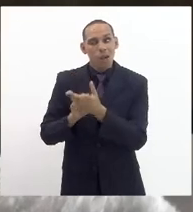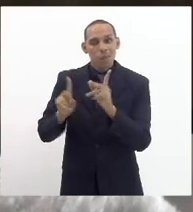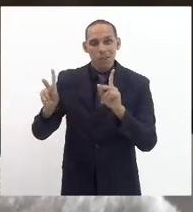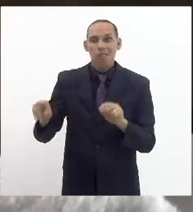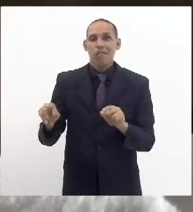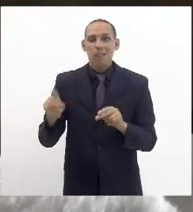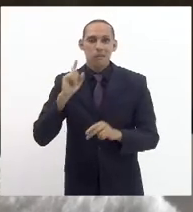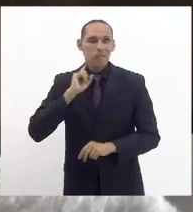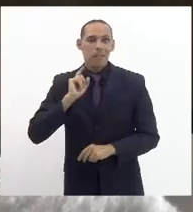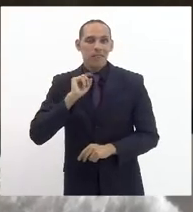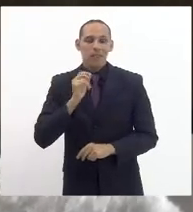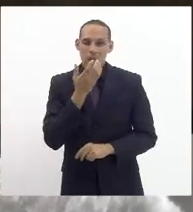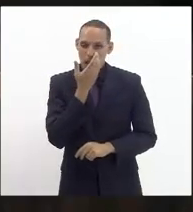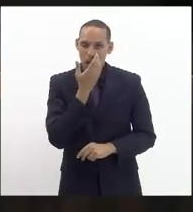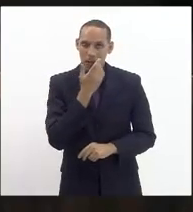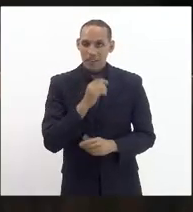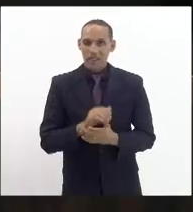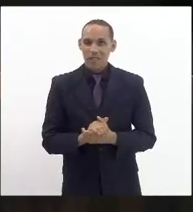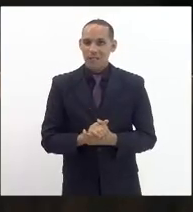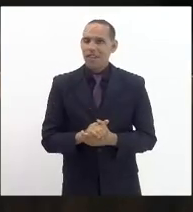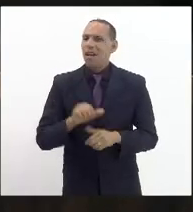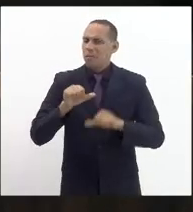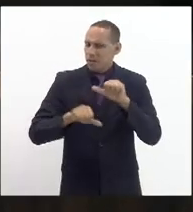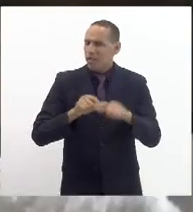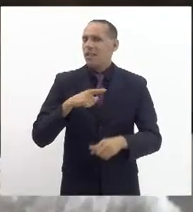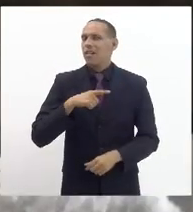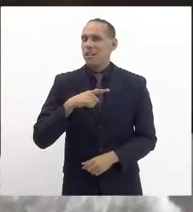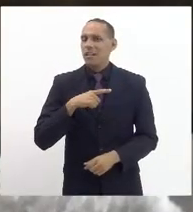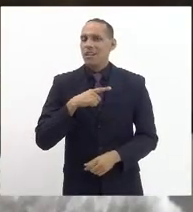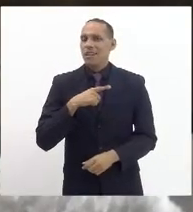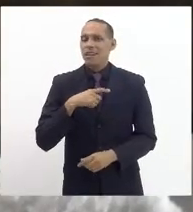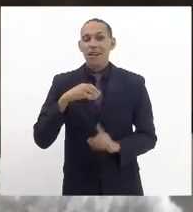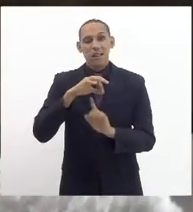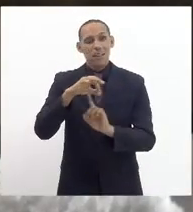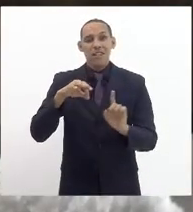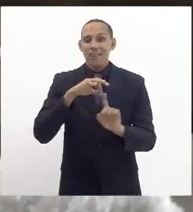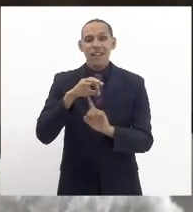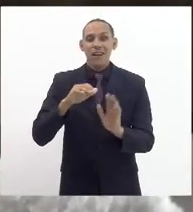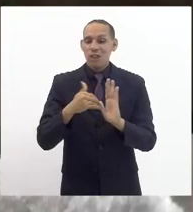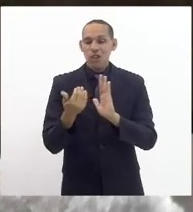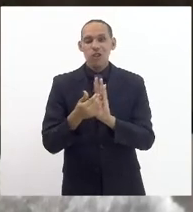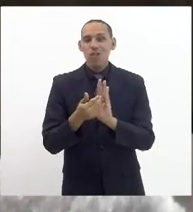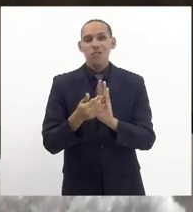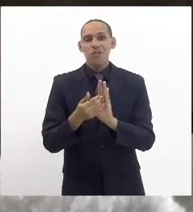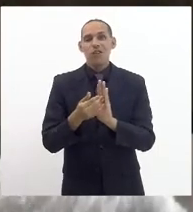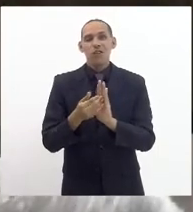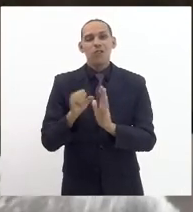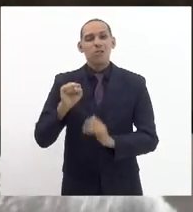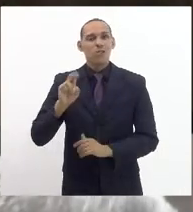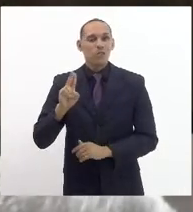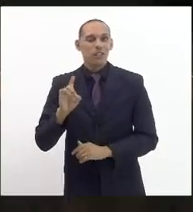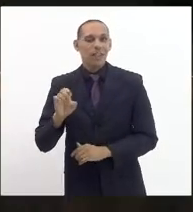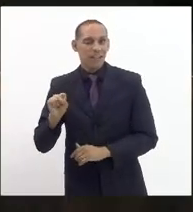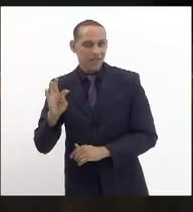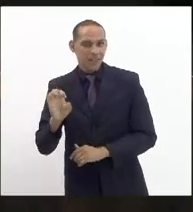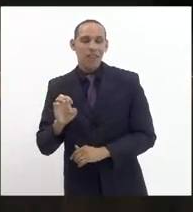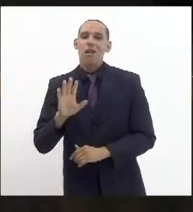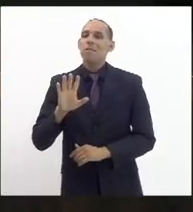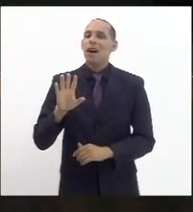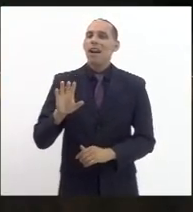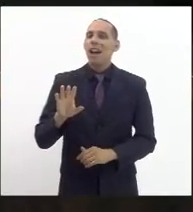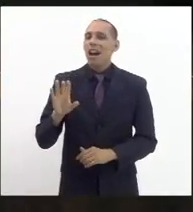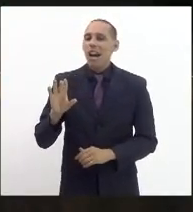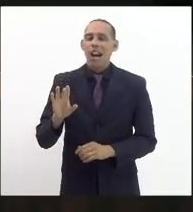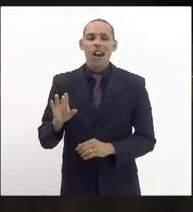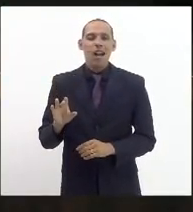Minas. Há uma, e nós alguma vamos modificação. Colar do Espírito Santo. É tudo região sudeste, senhor presidente. Mas é a cola, não